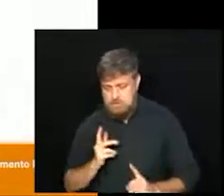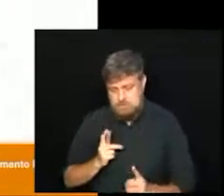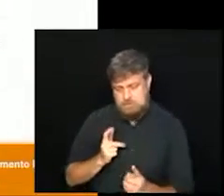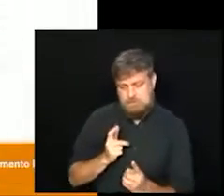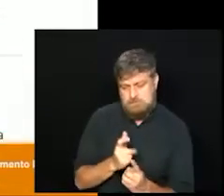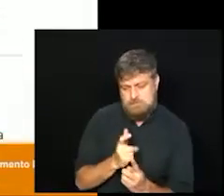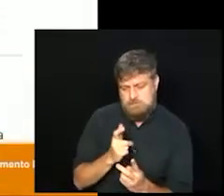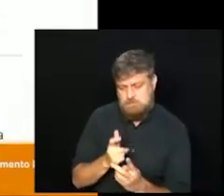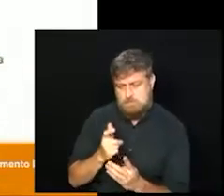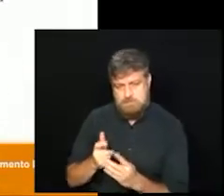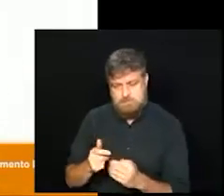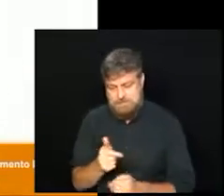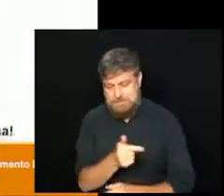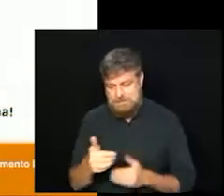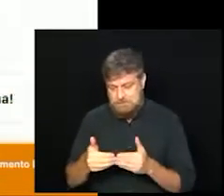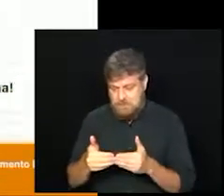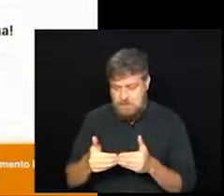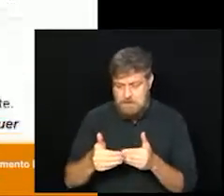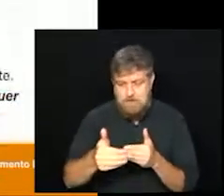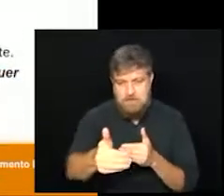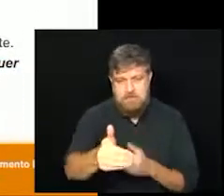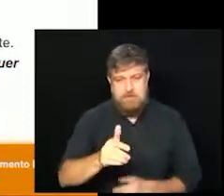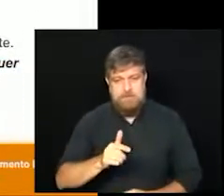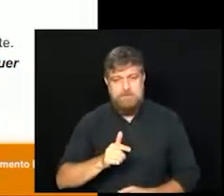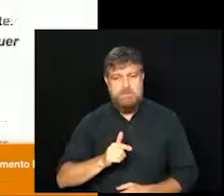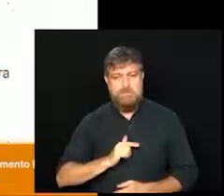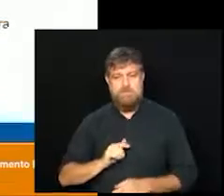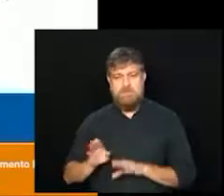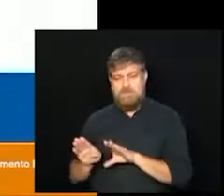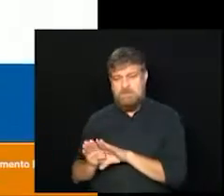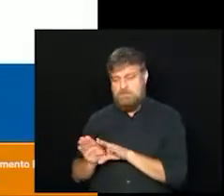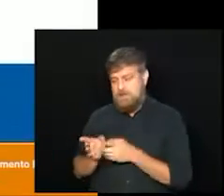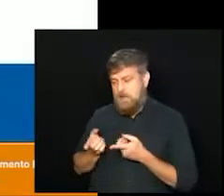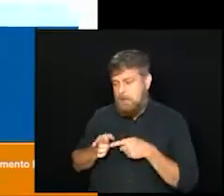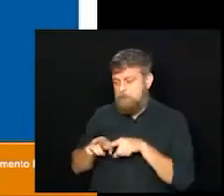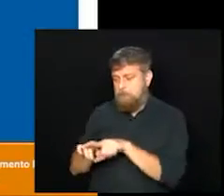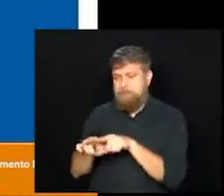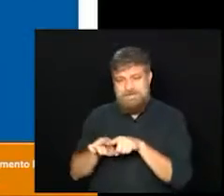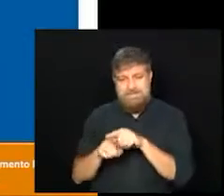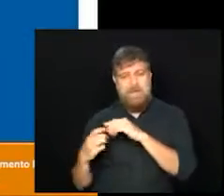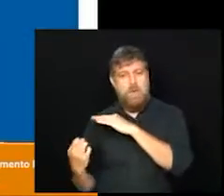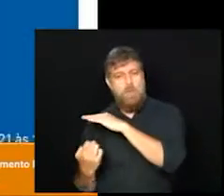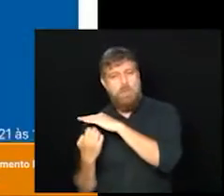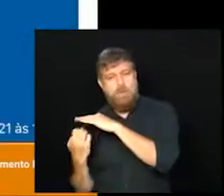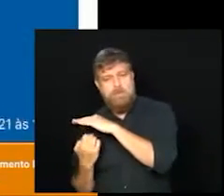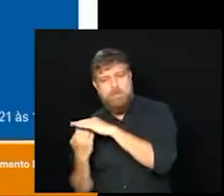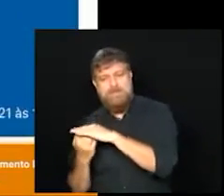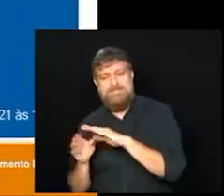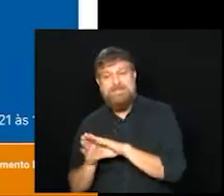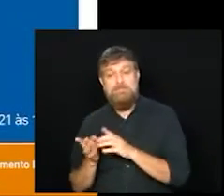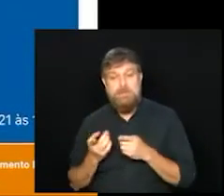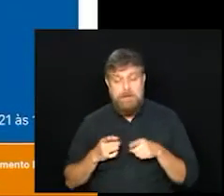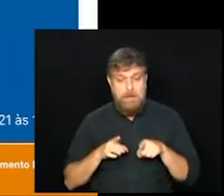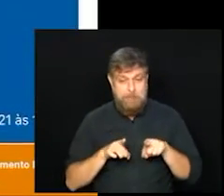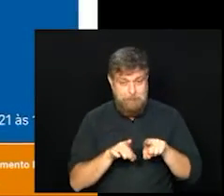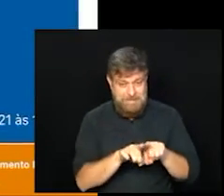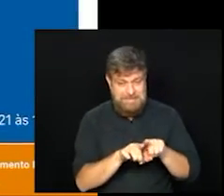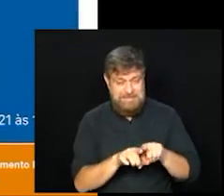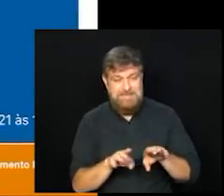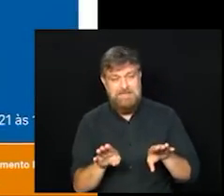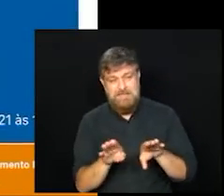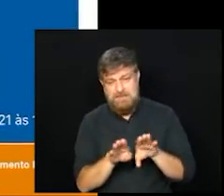partir dessa semana também, através daquela parceria com as empresas e parcerias